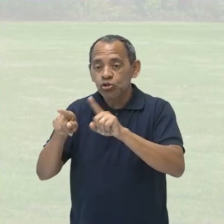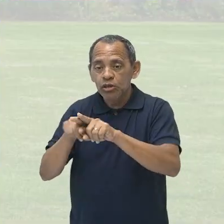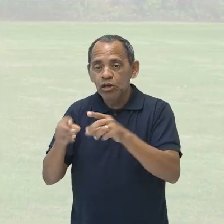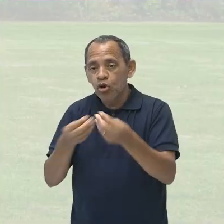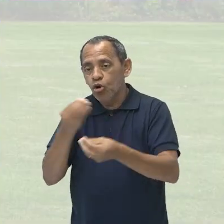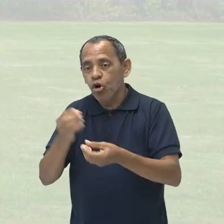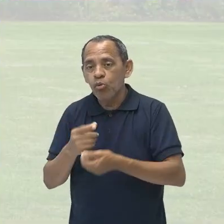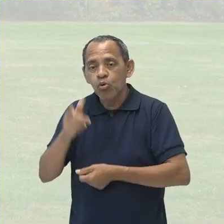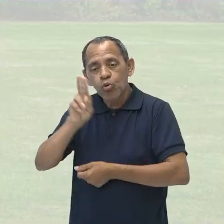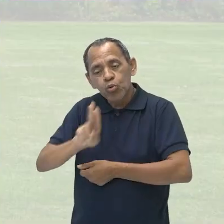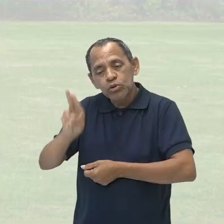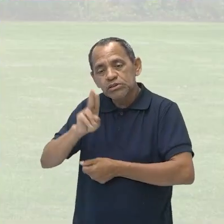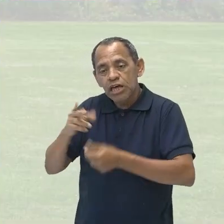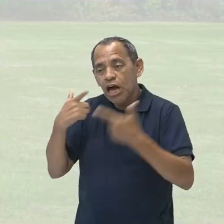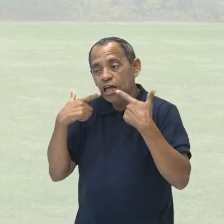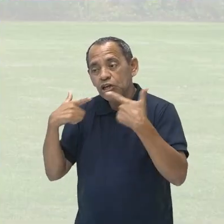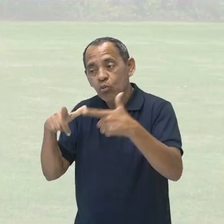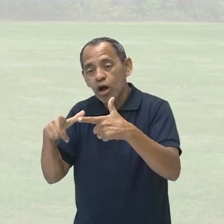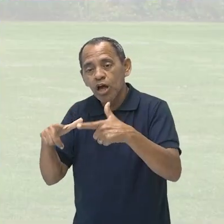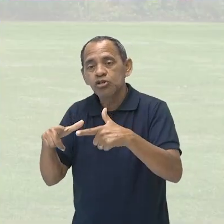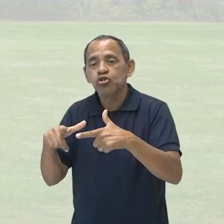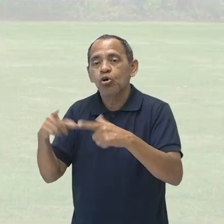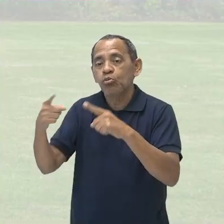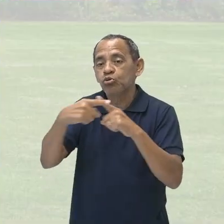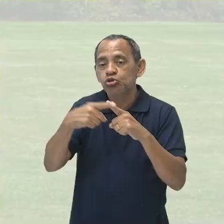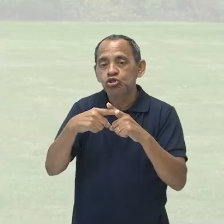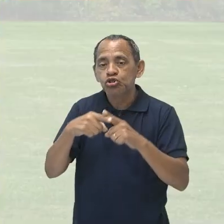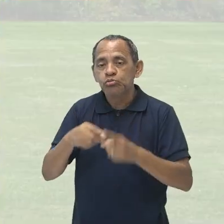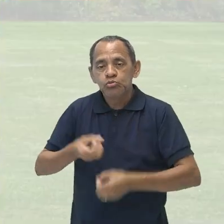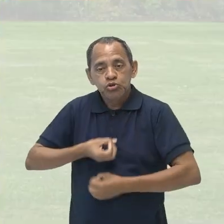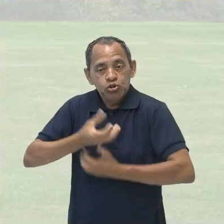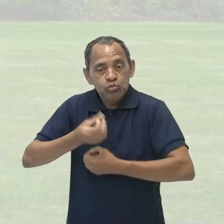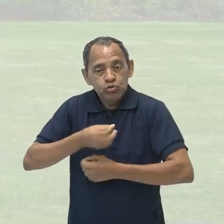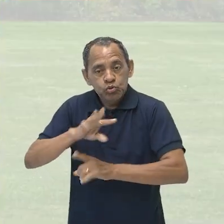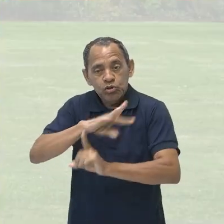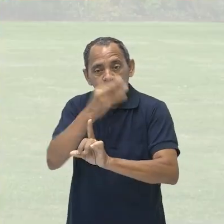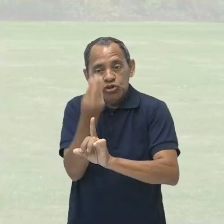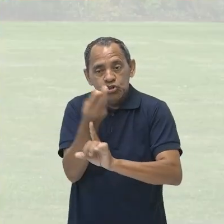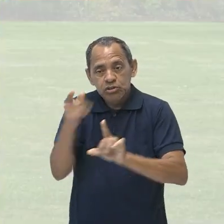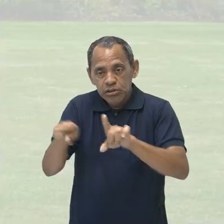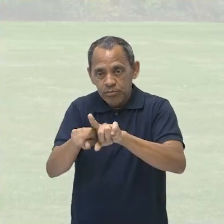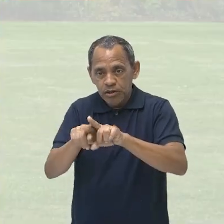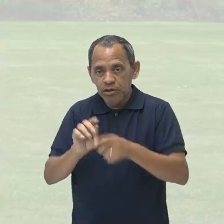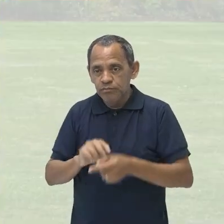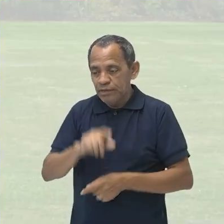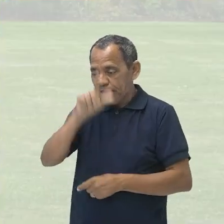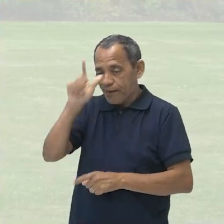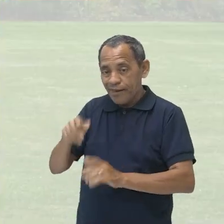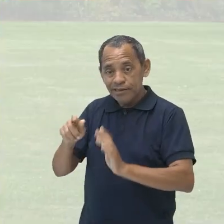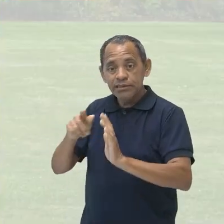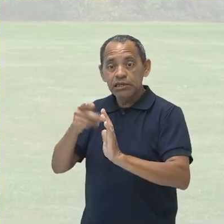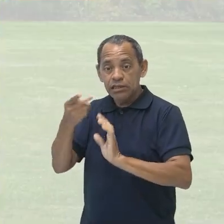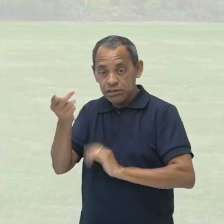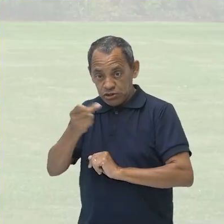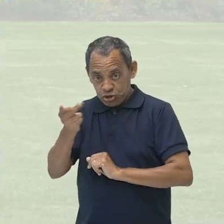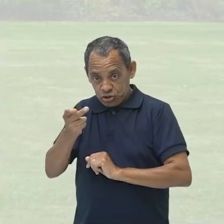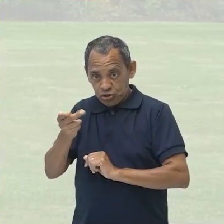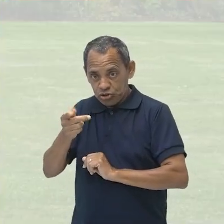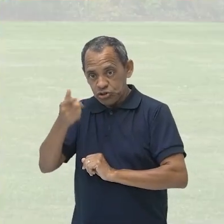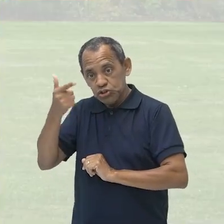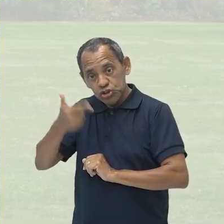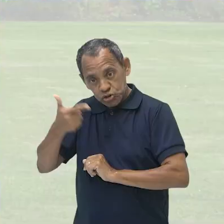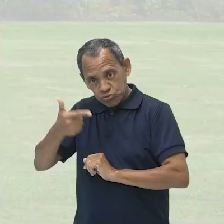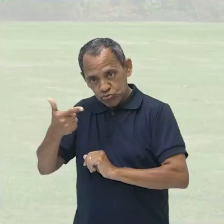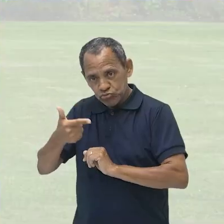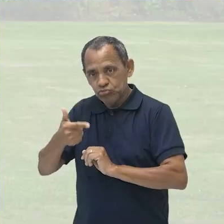a linguagem como forma de expressão artística. Então, esta segunda crônica é uma crônica que tem um